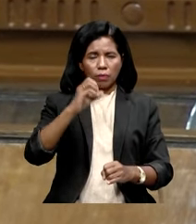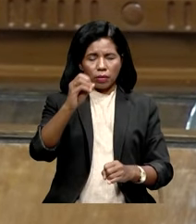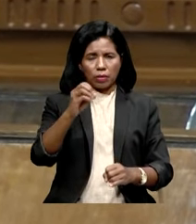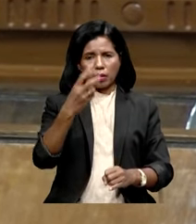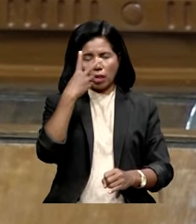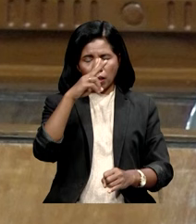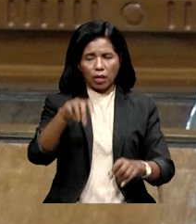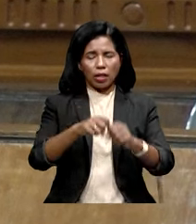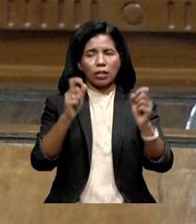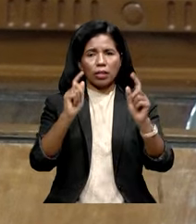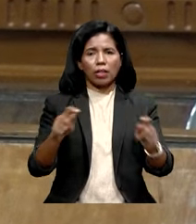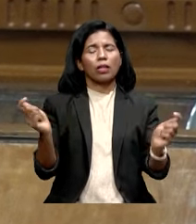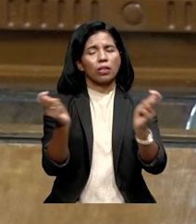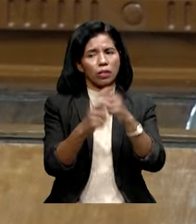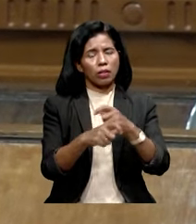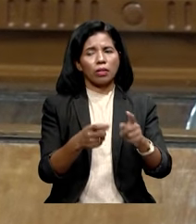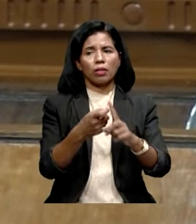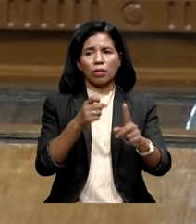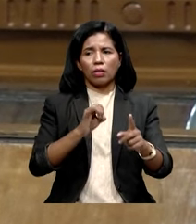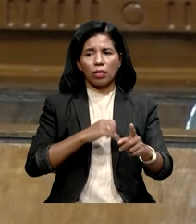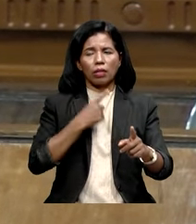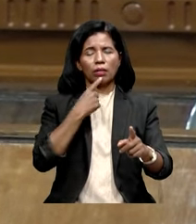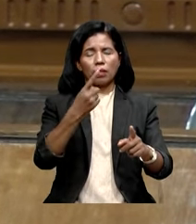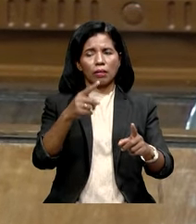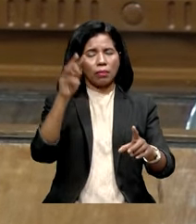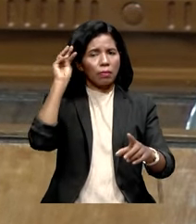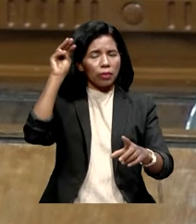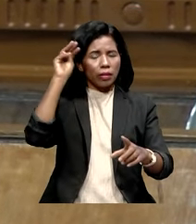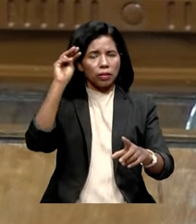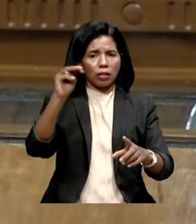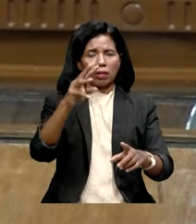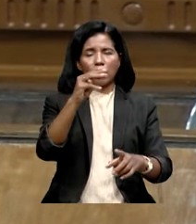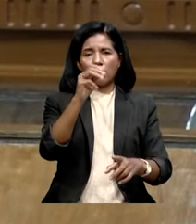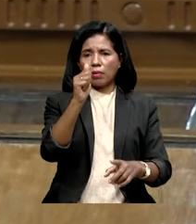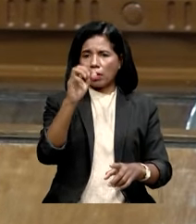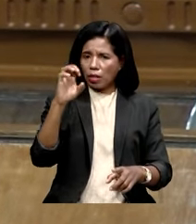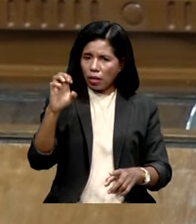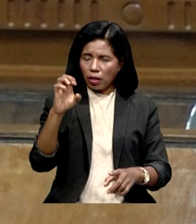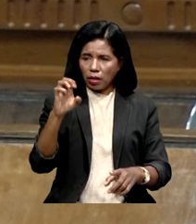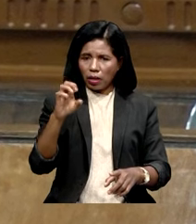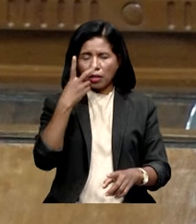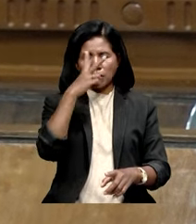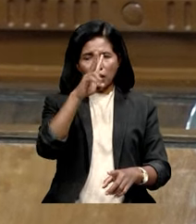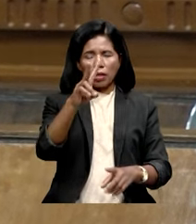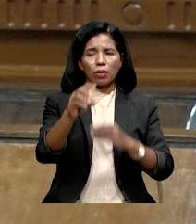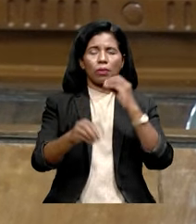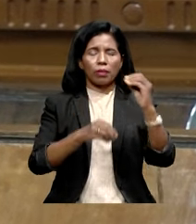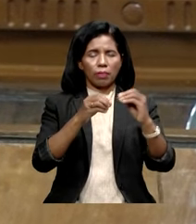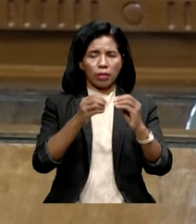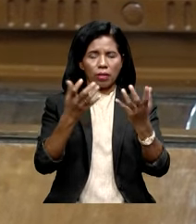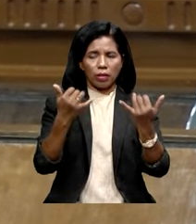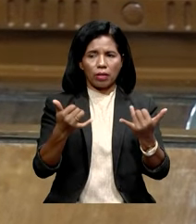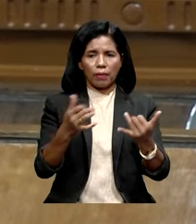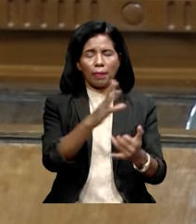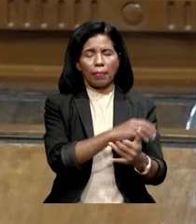ngat tengki troka sim via ba ministero relevante adu hari kestau ne